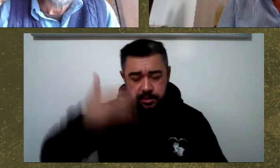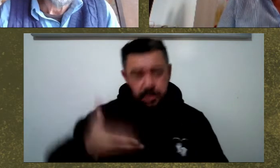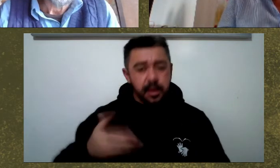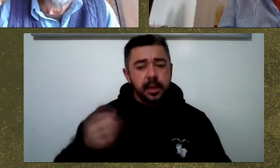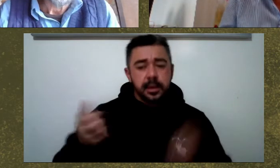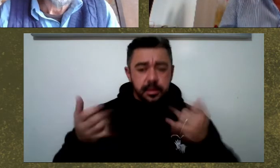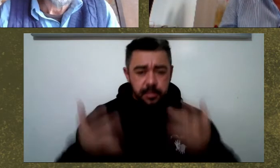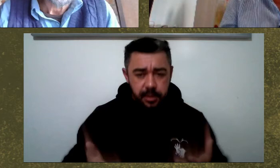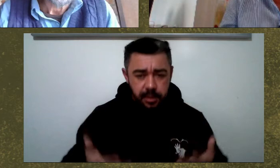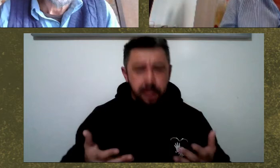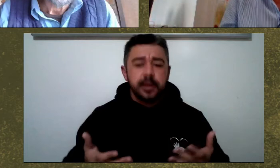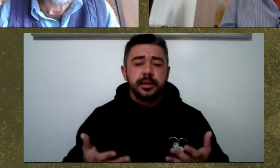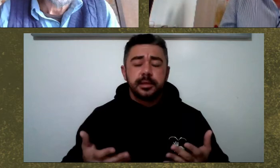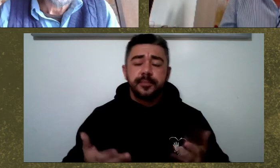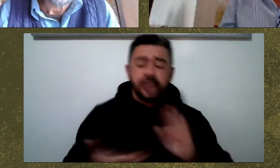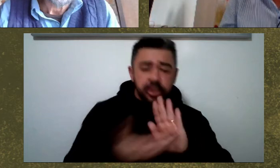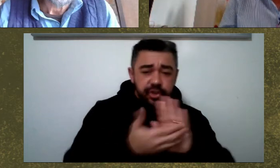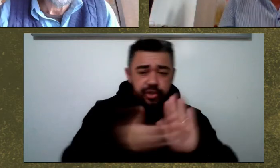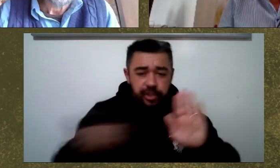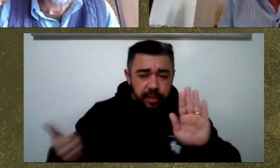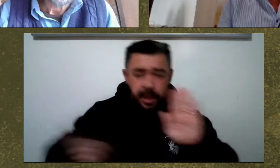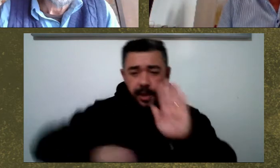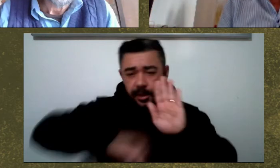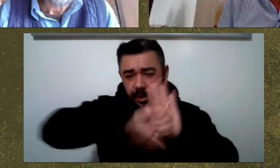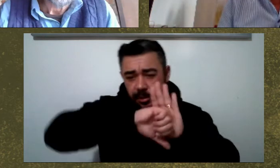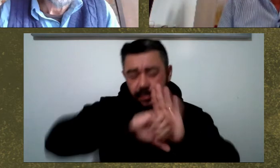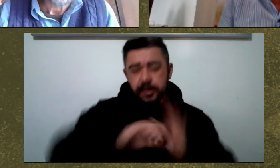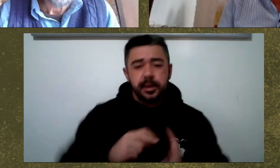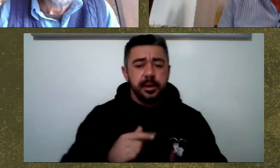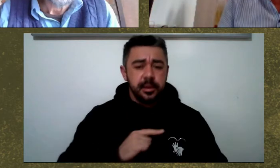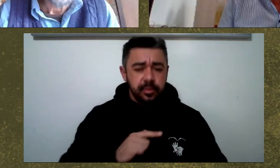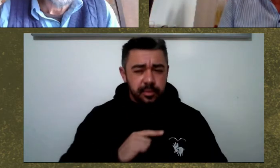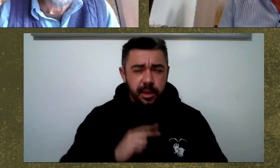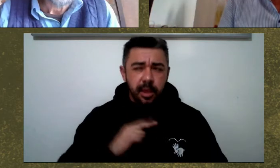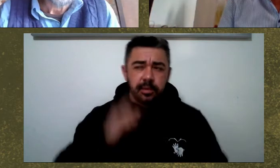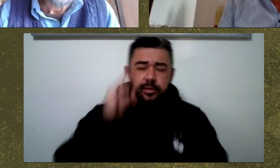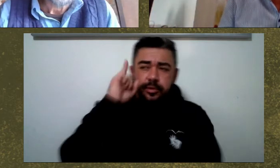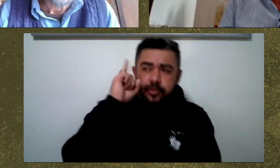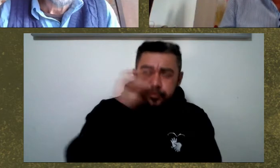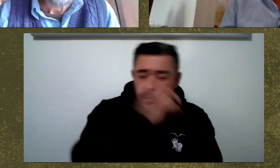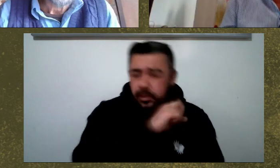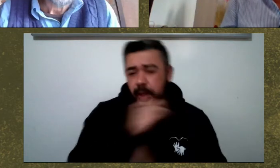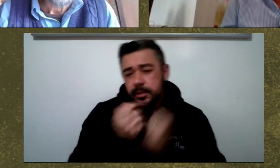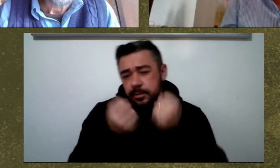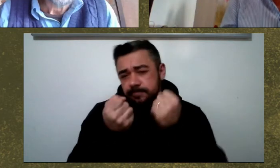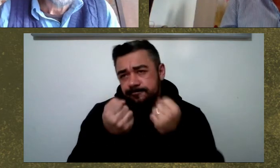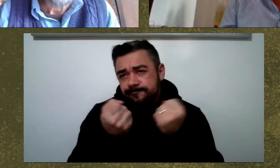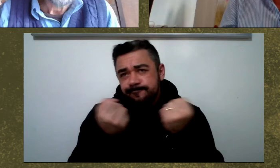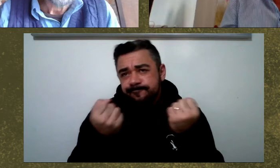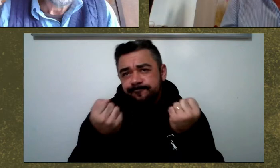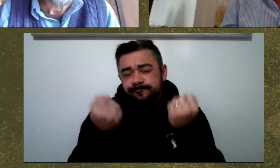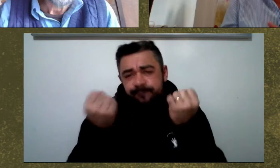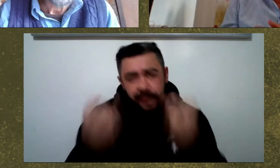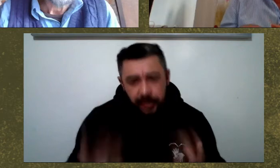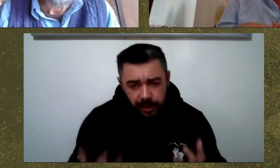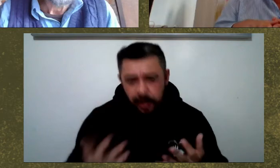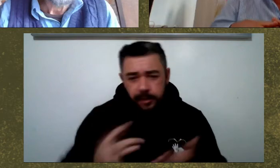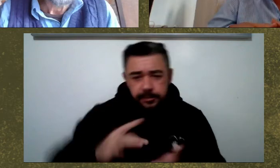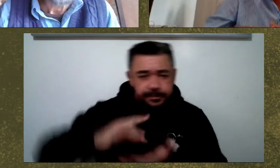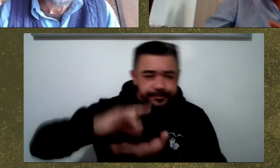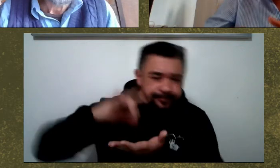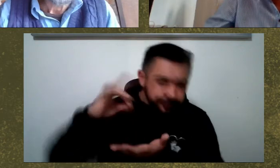da descriminalização. Eu tenho muita dificuldade em falar em concreto